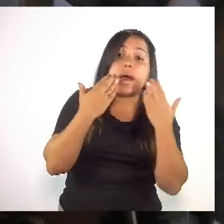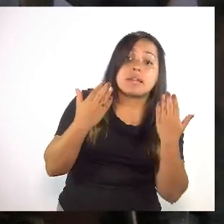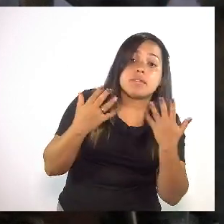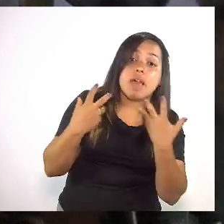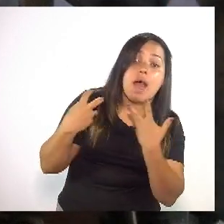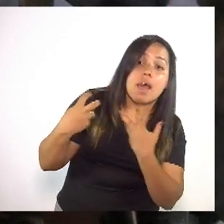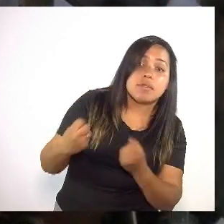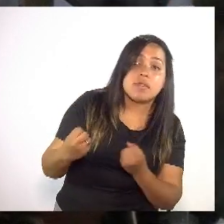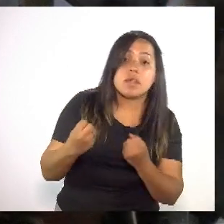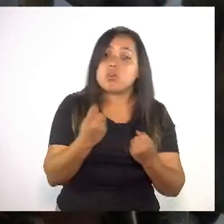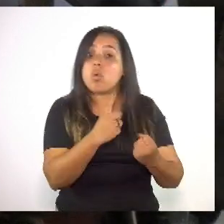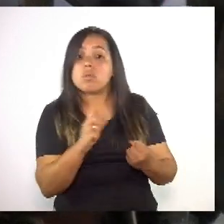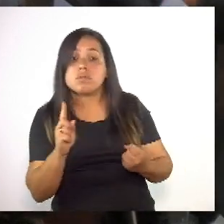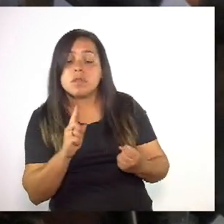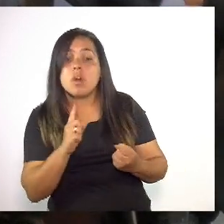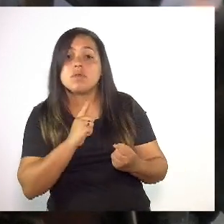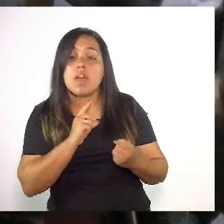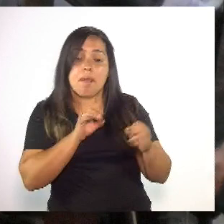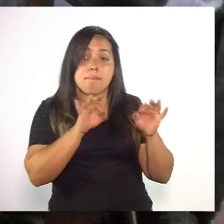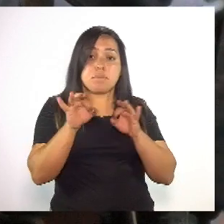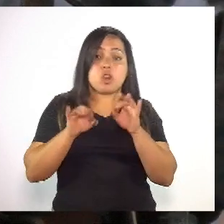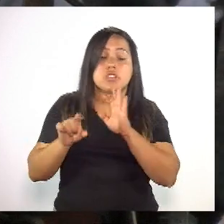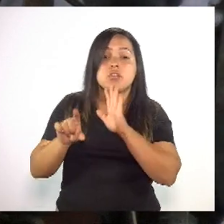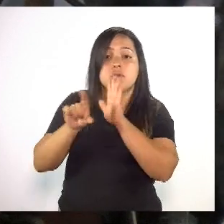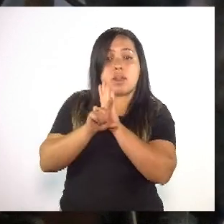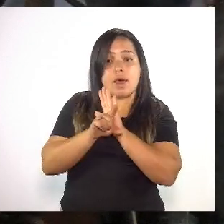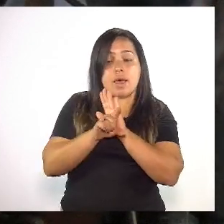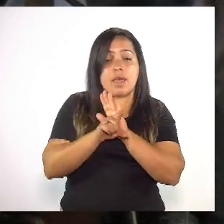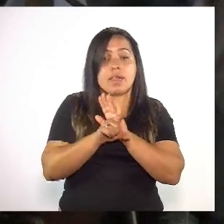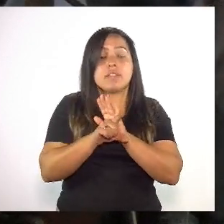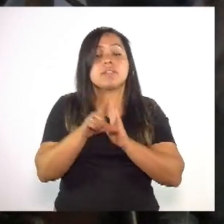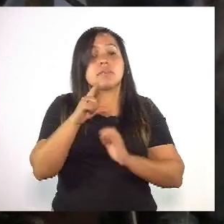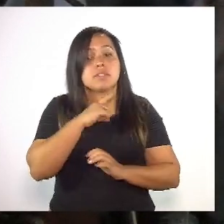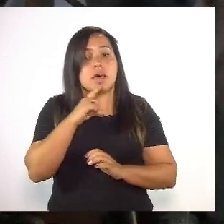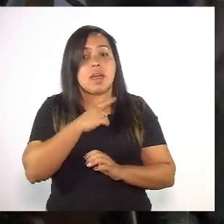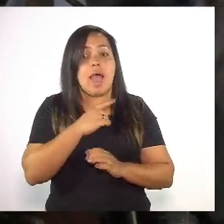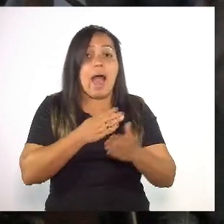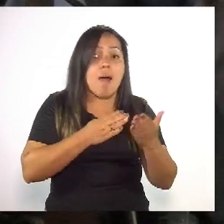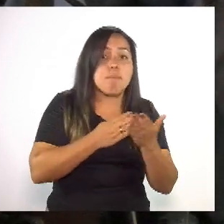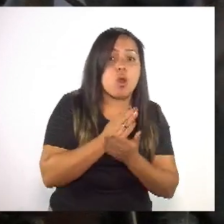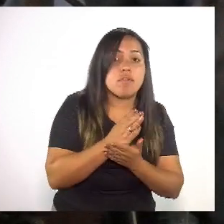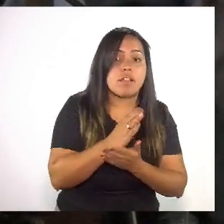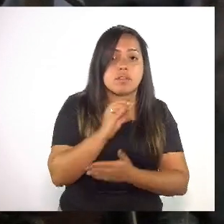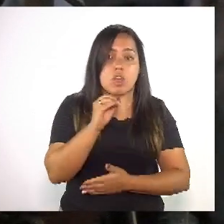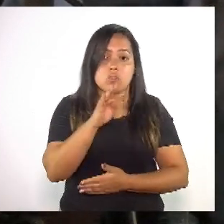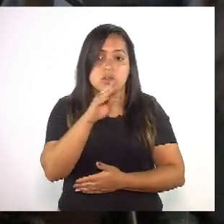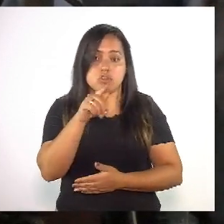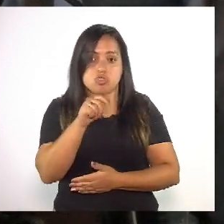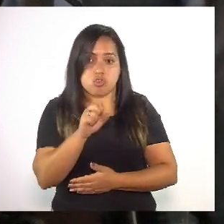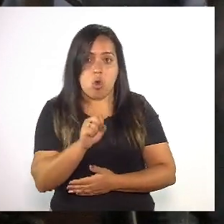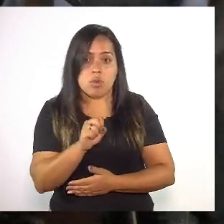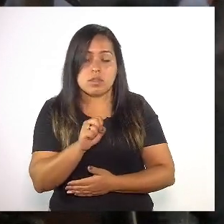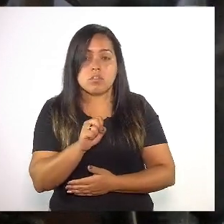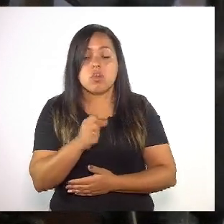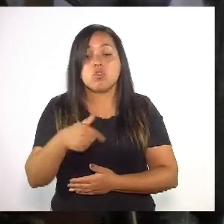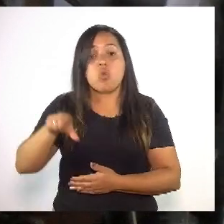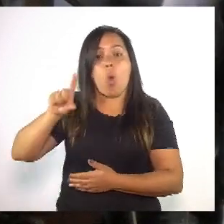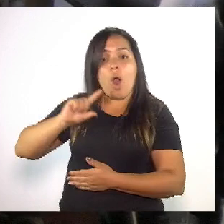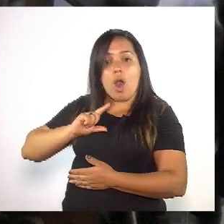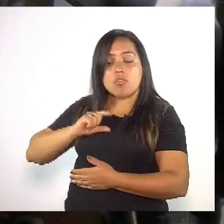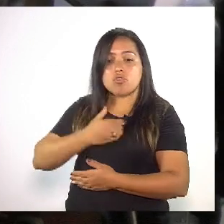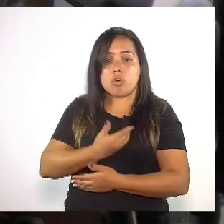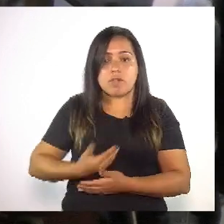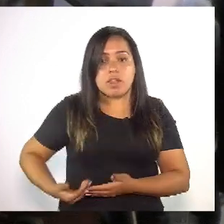favorável concluído por projeto de decreto legislativo para aprovação das contas da gestão do excelentíssimo senhor governador do Estado do